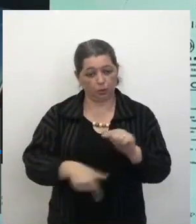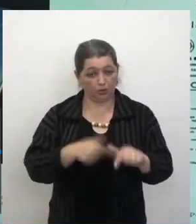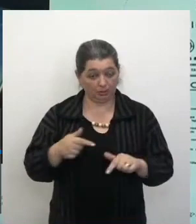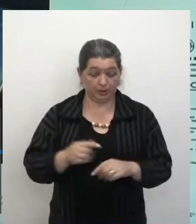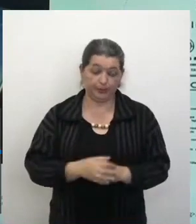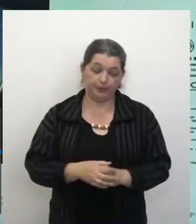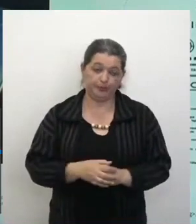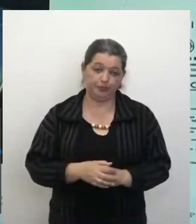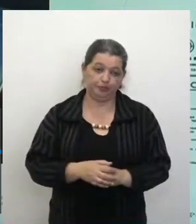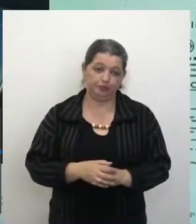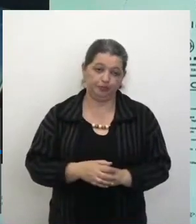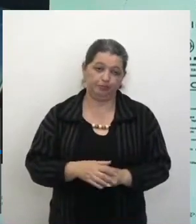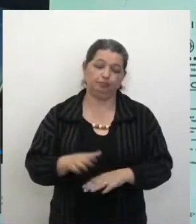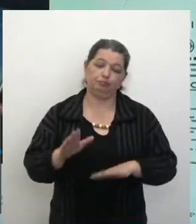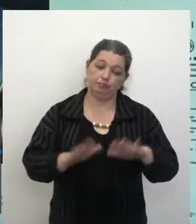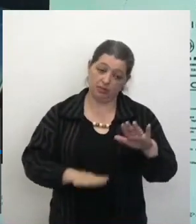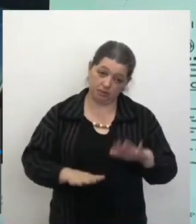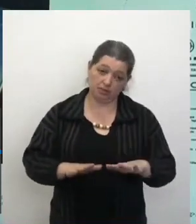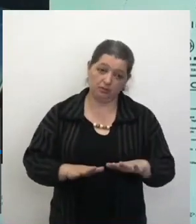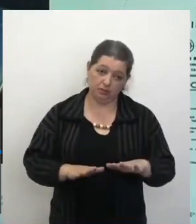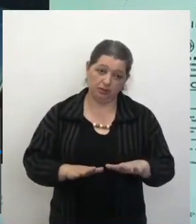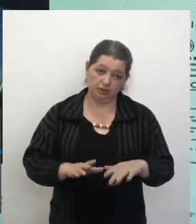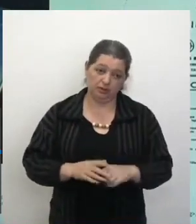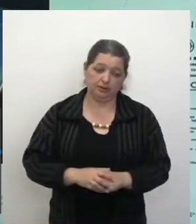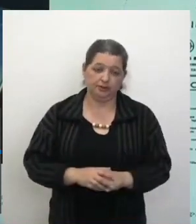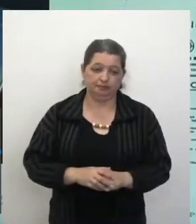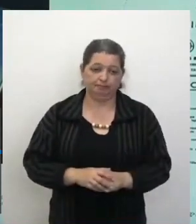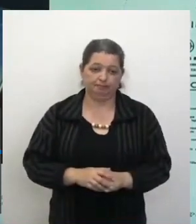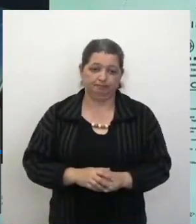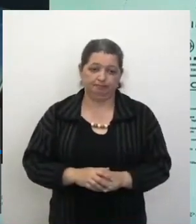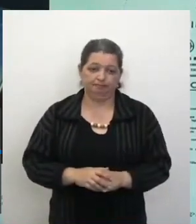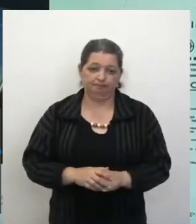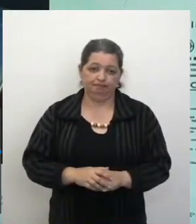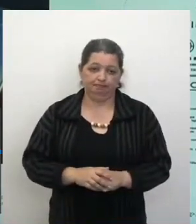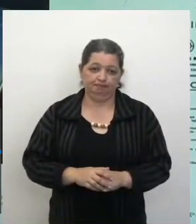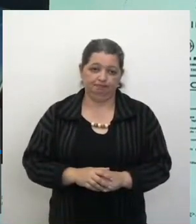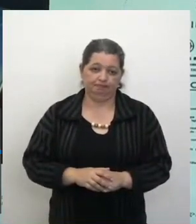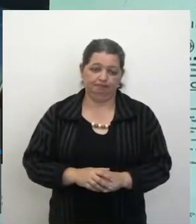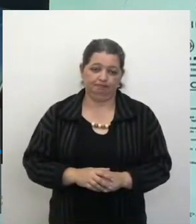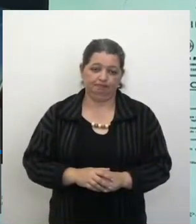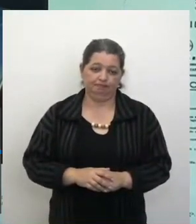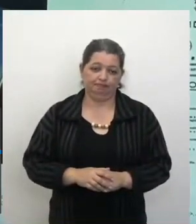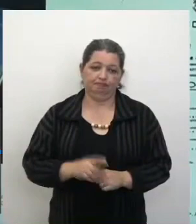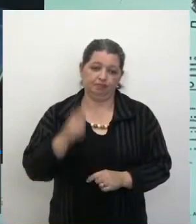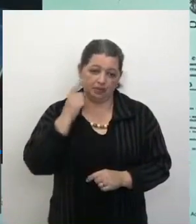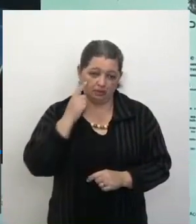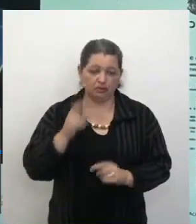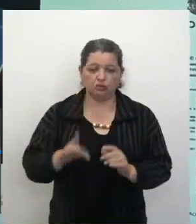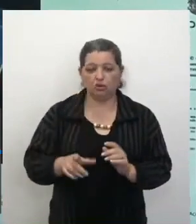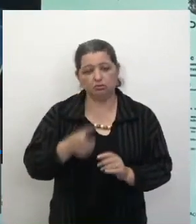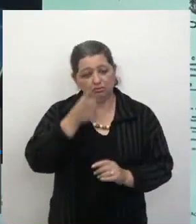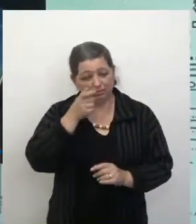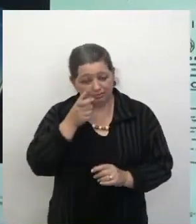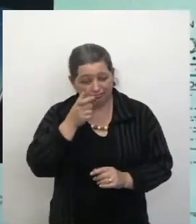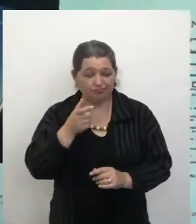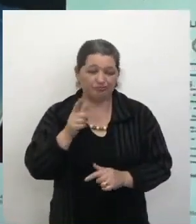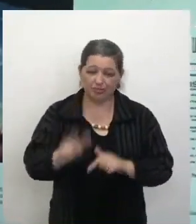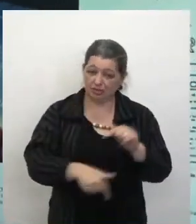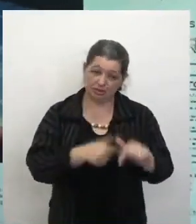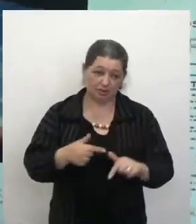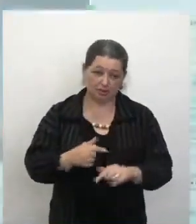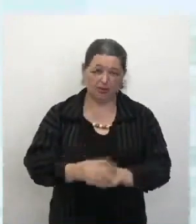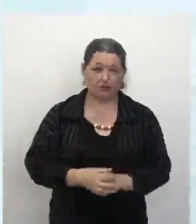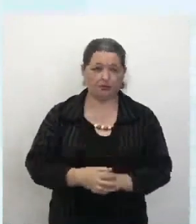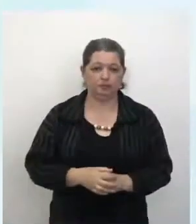que muitas vezes é verdade seja dita acaba sendo é muito nociva aos interesses trabalhistas eu voltar vamos